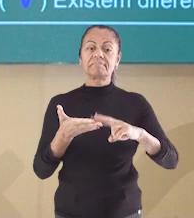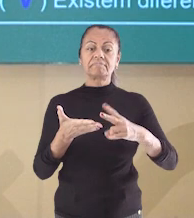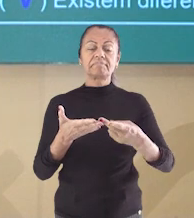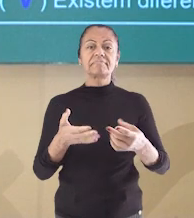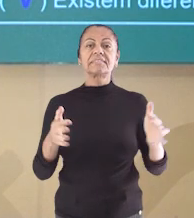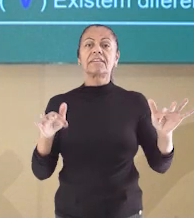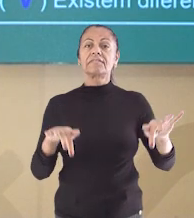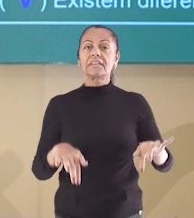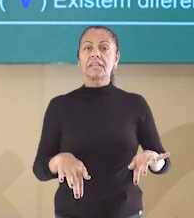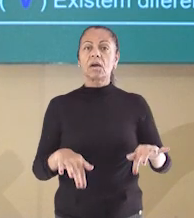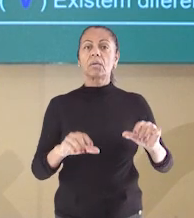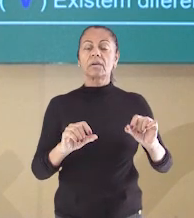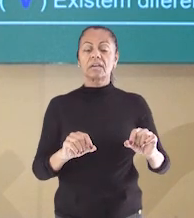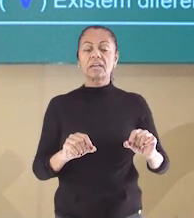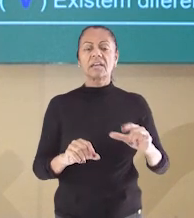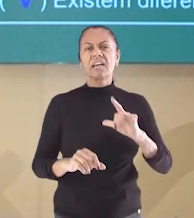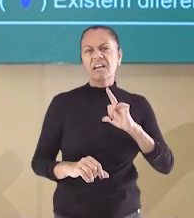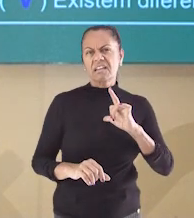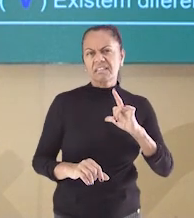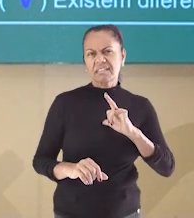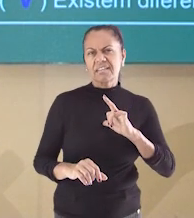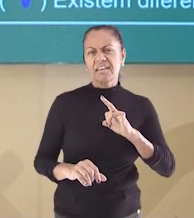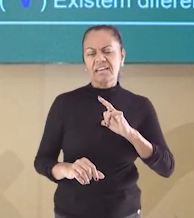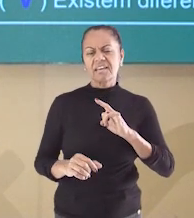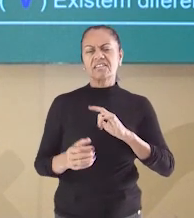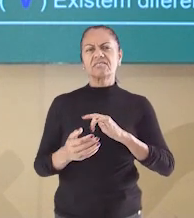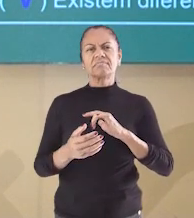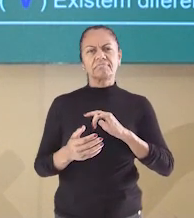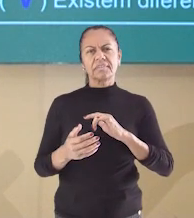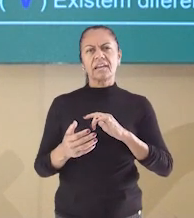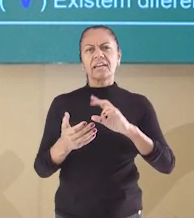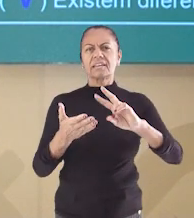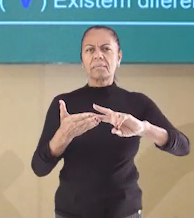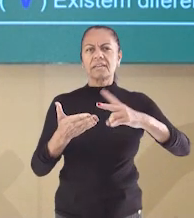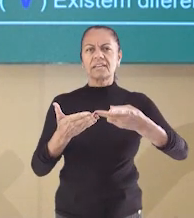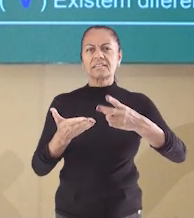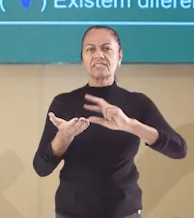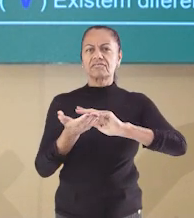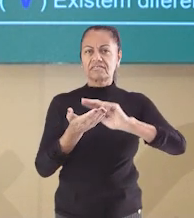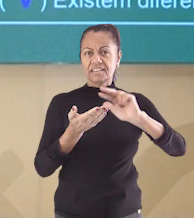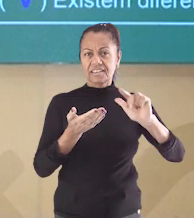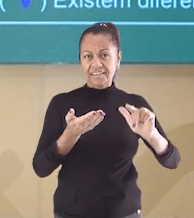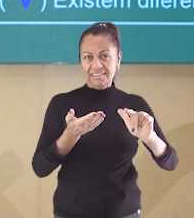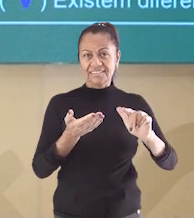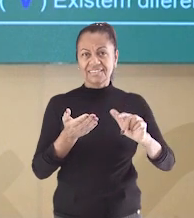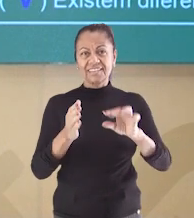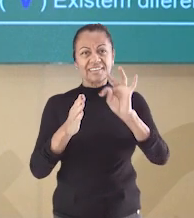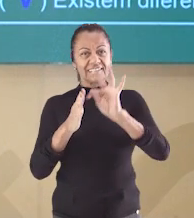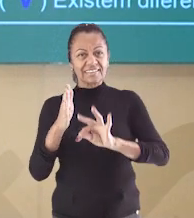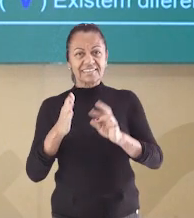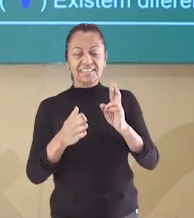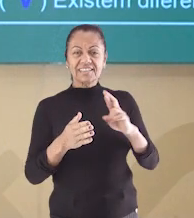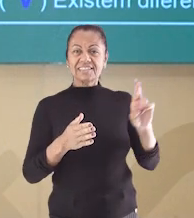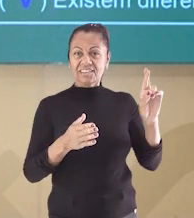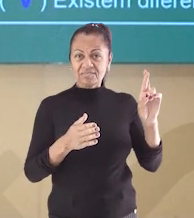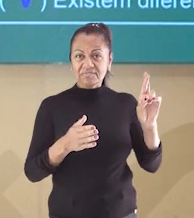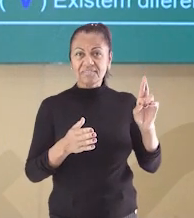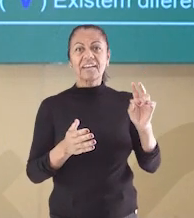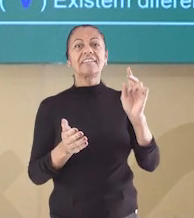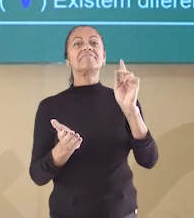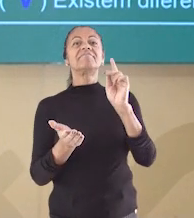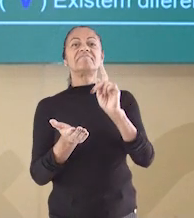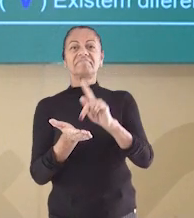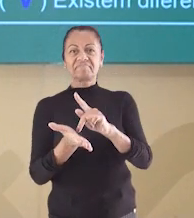existem diferentes interpretações sobre ensinamento dos textos sagrados. É verdadeiro, porque